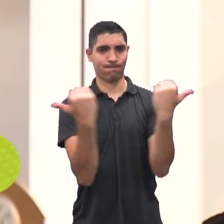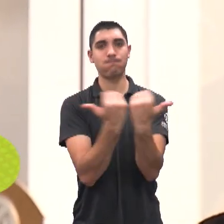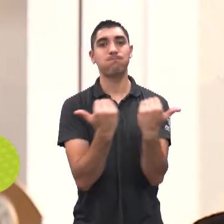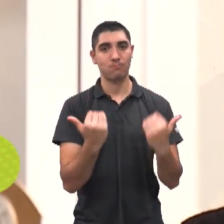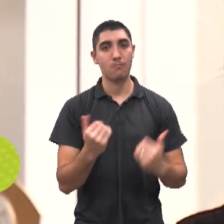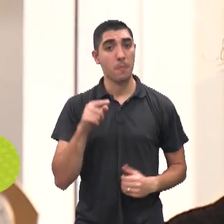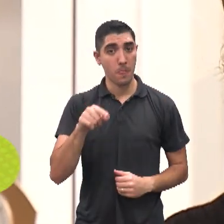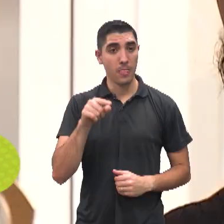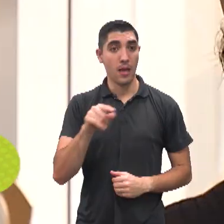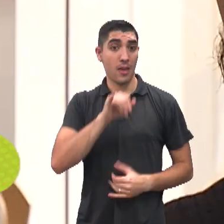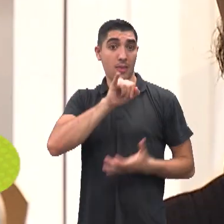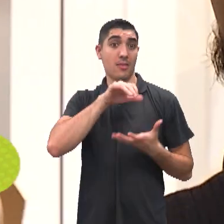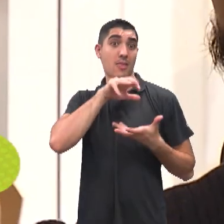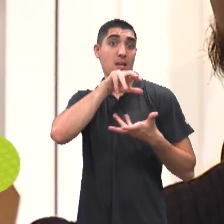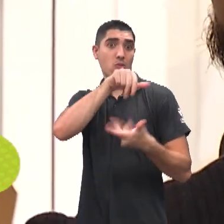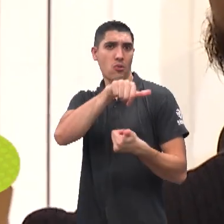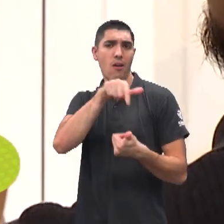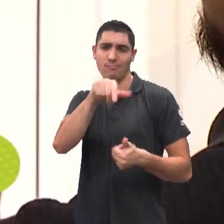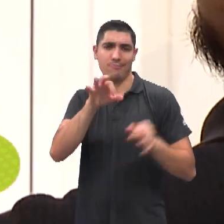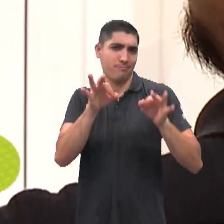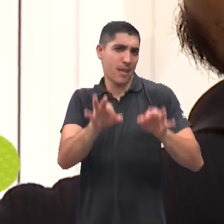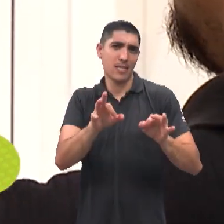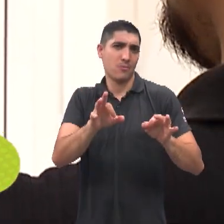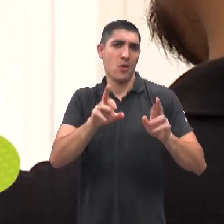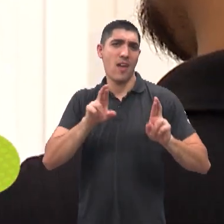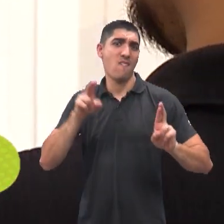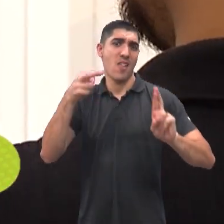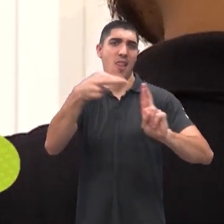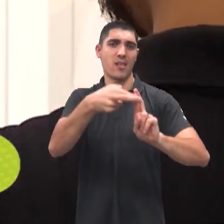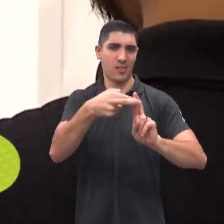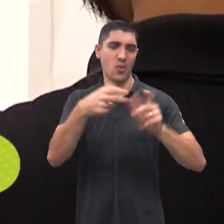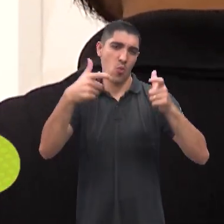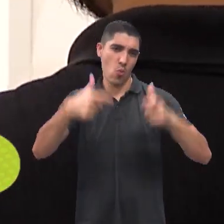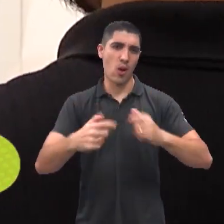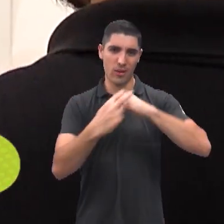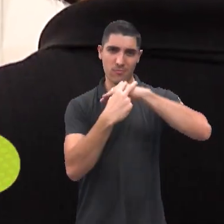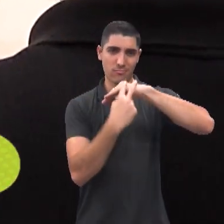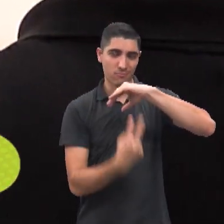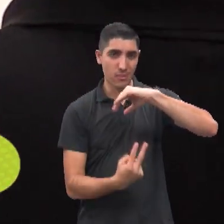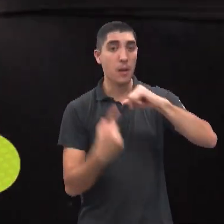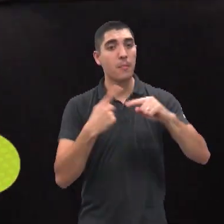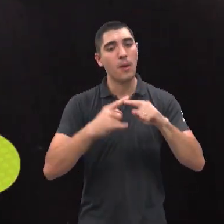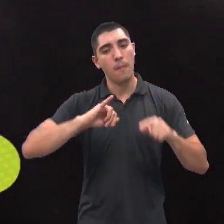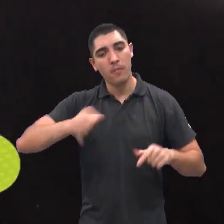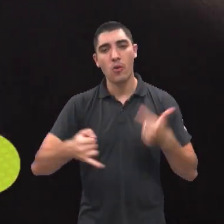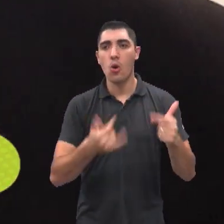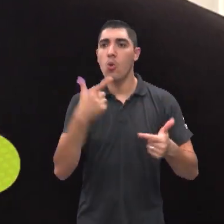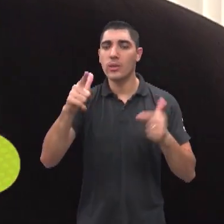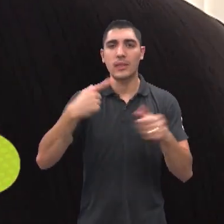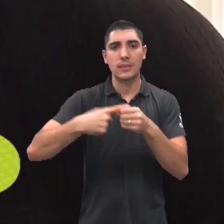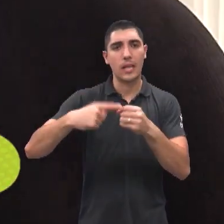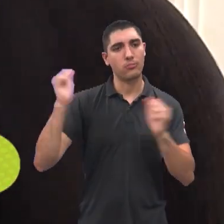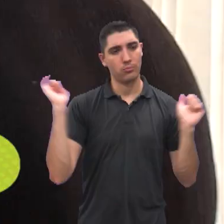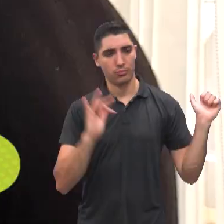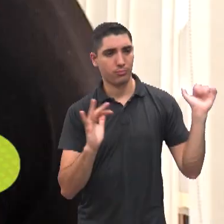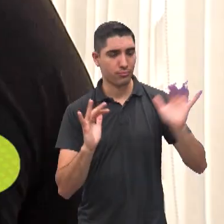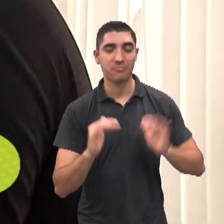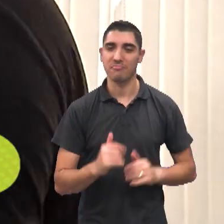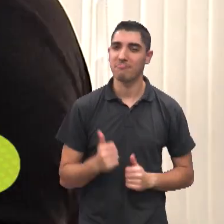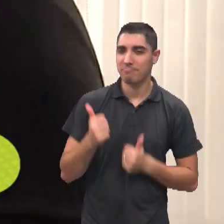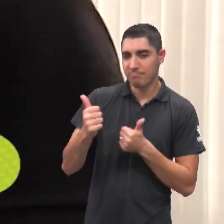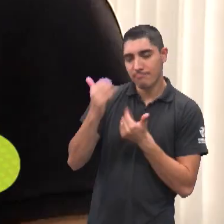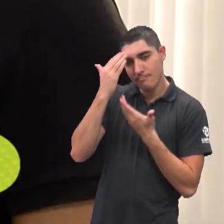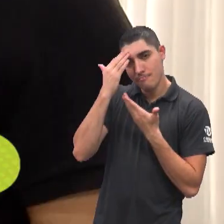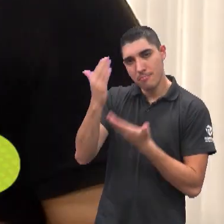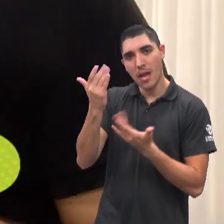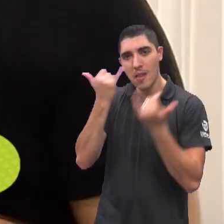palco internacional e já referendado, para que seja também aproveitado pelos municípios no entorno. Tá certo, secretário. Agradeço pelas suas informações aqui